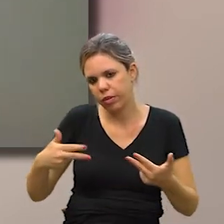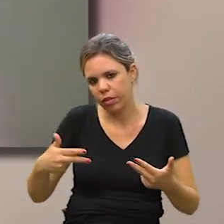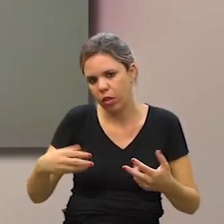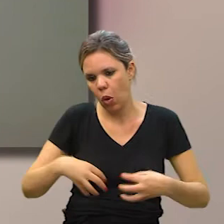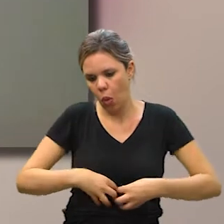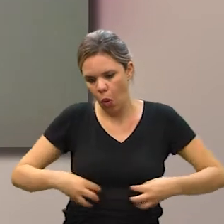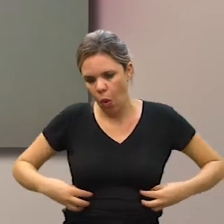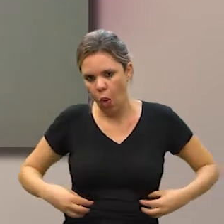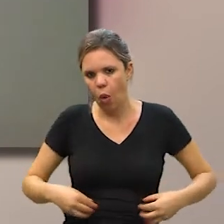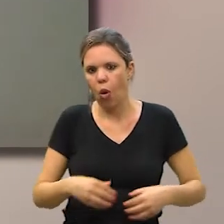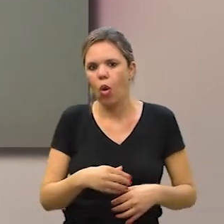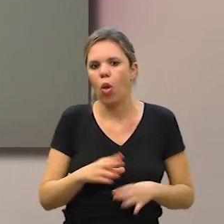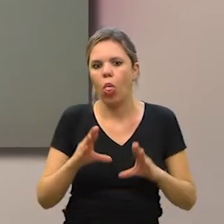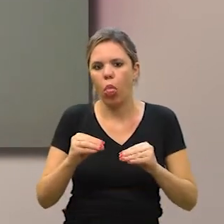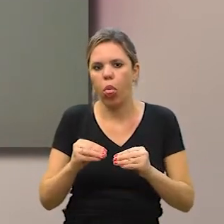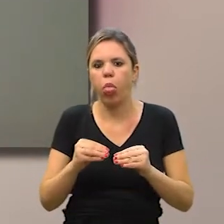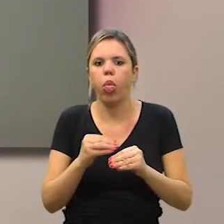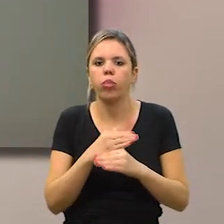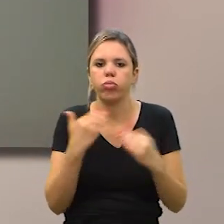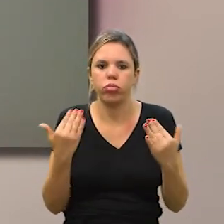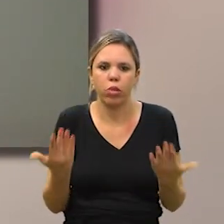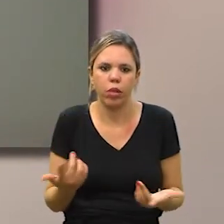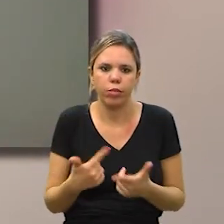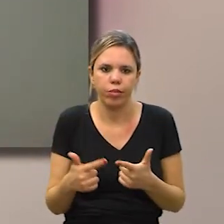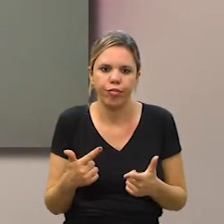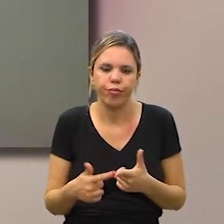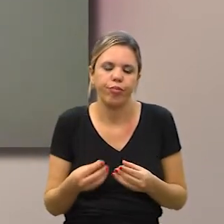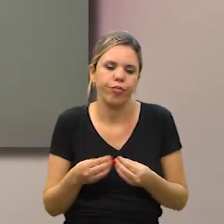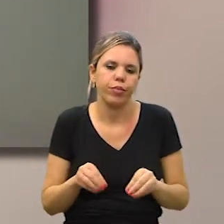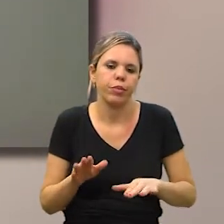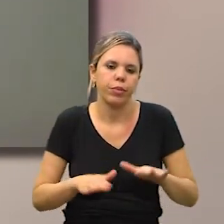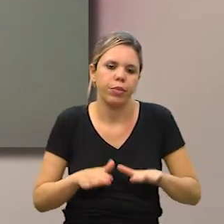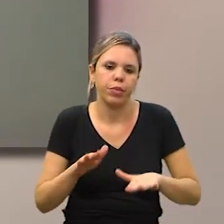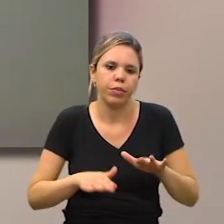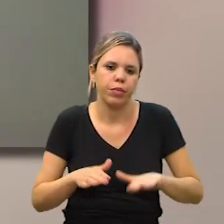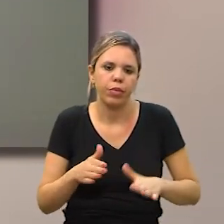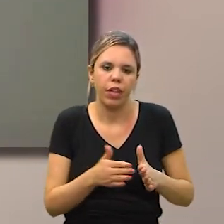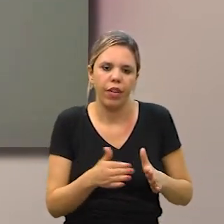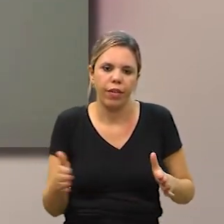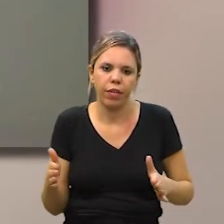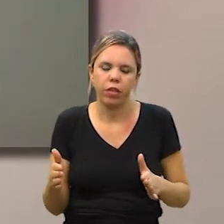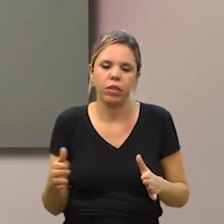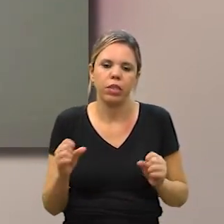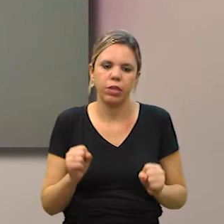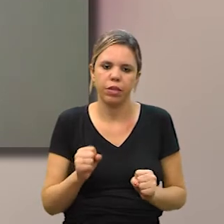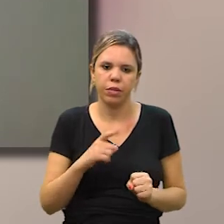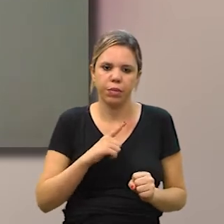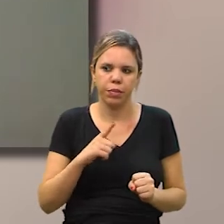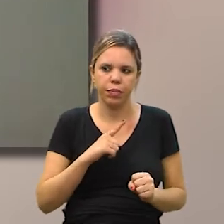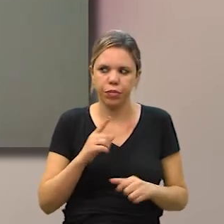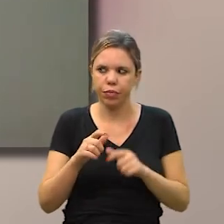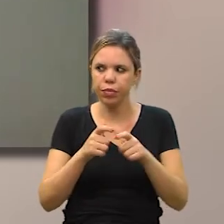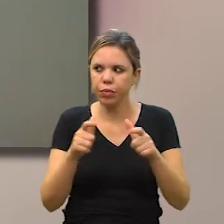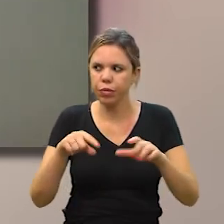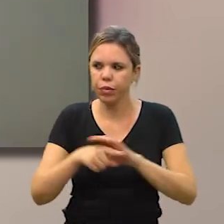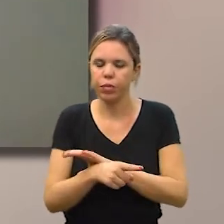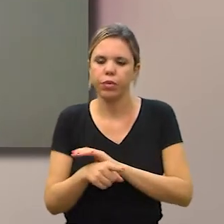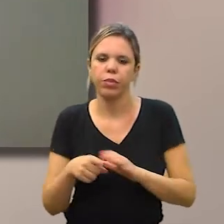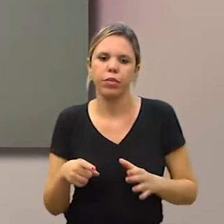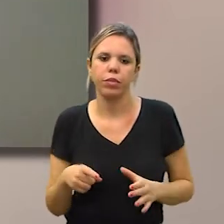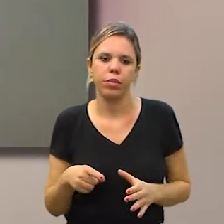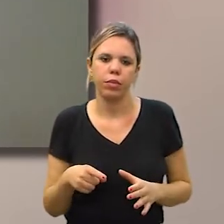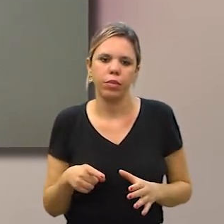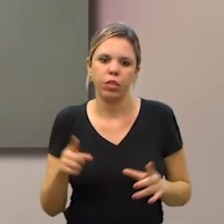e nos órgãos em geral Então dependendo da fase a gente pode ter uma fase avançada EA